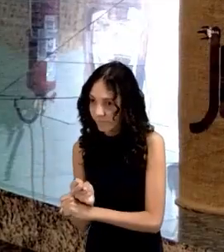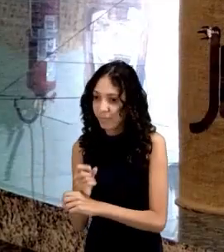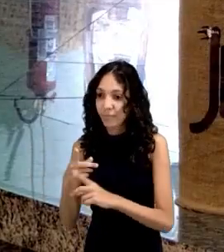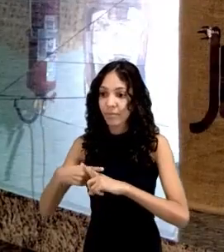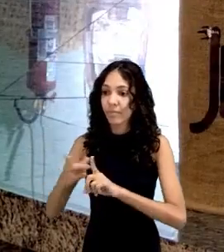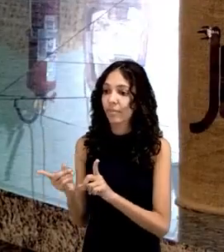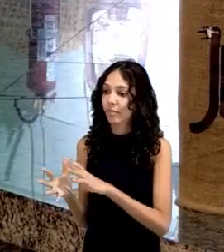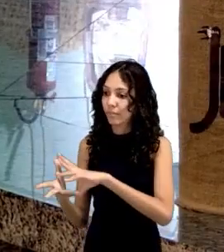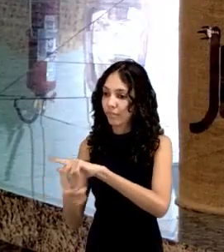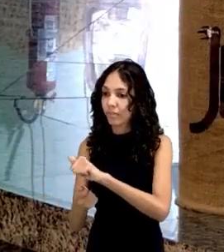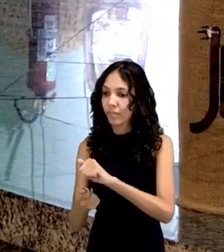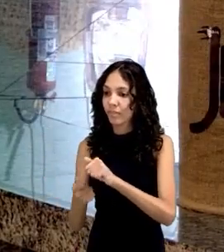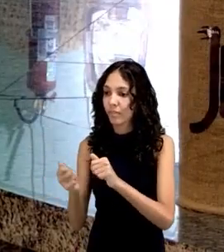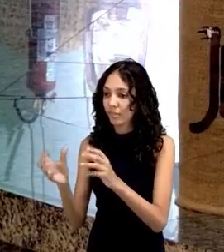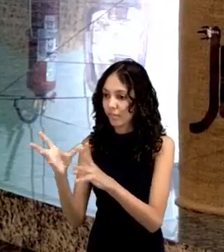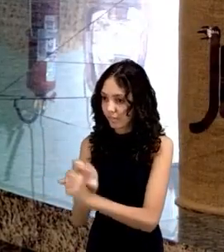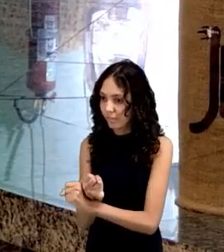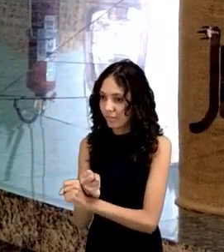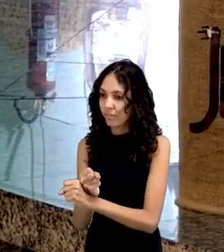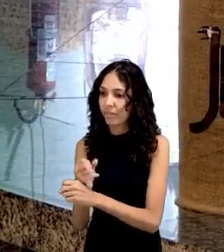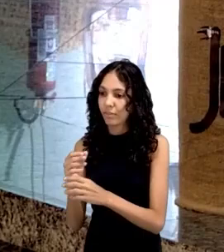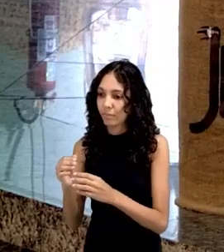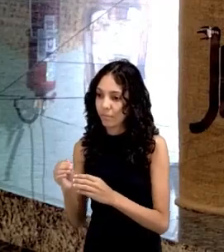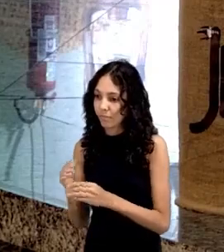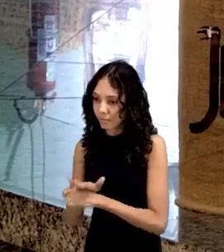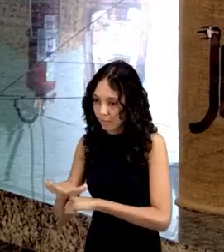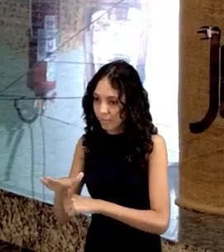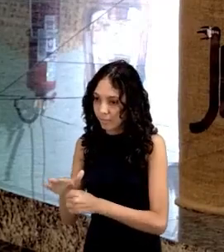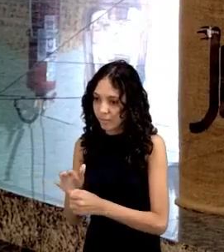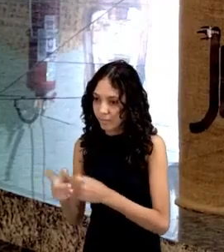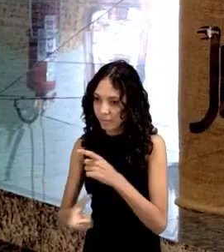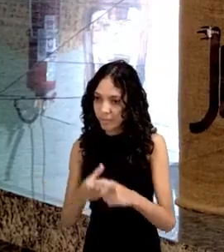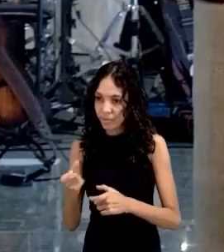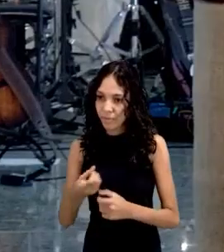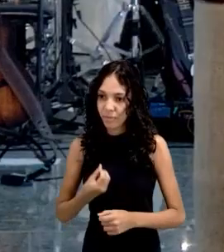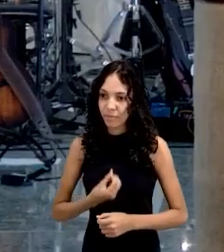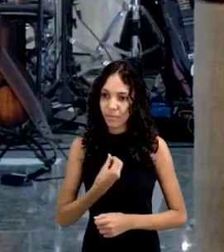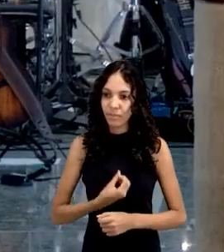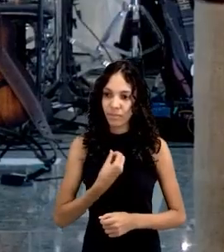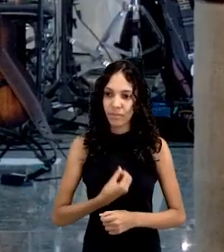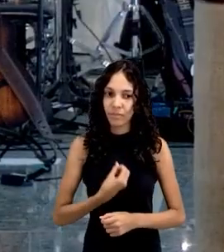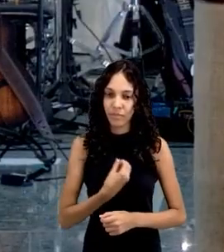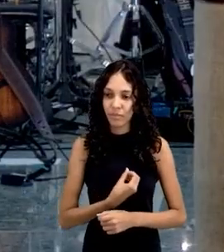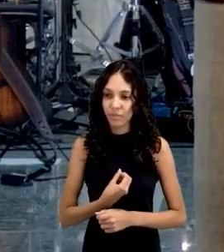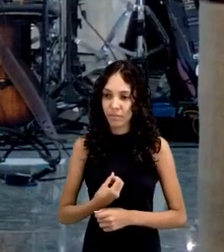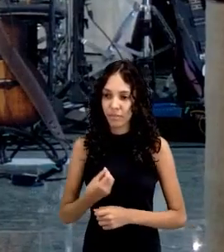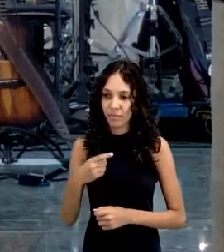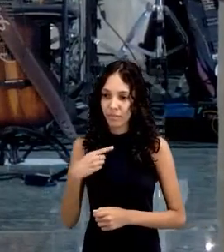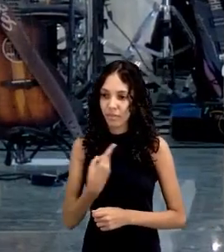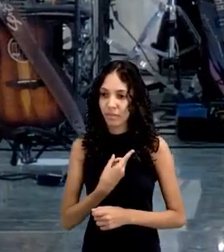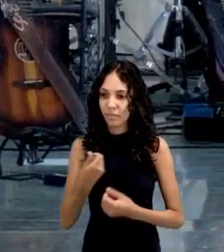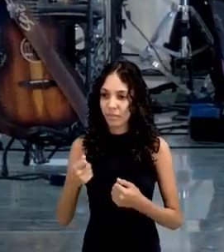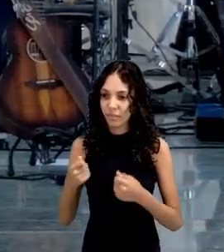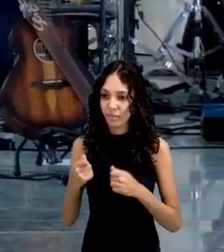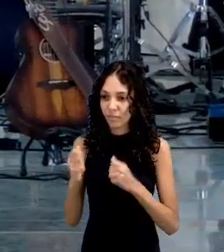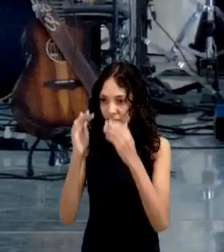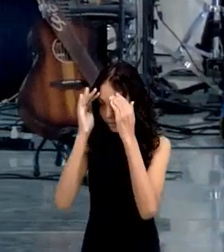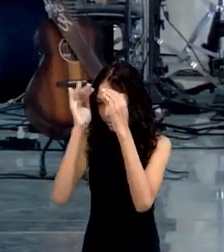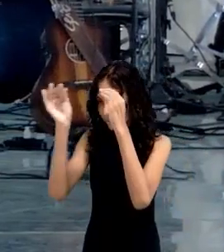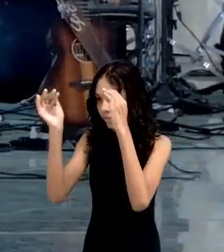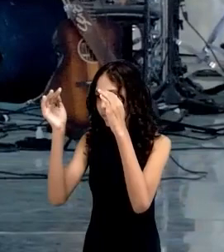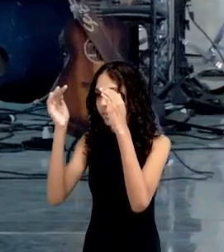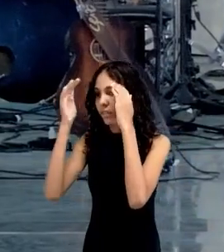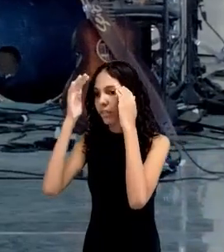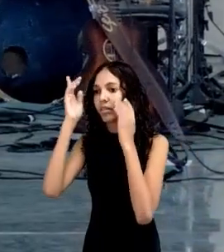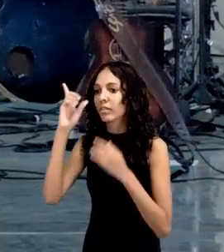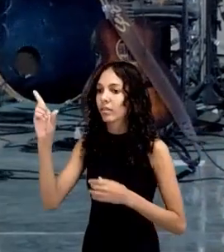gente aprendeu hoje de manhã, as palavras do meu Senhor, para que eu possa consolidar todos os meus pensamentos. Tudo que eu penso